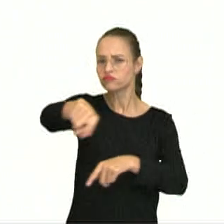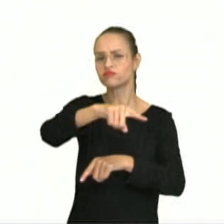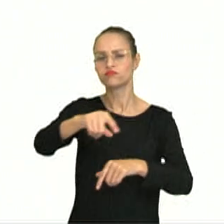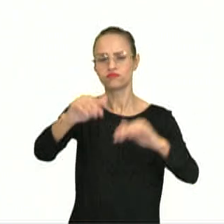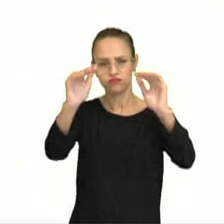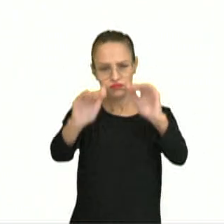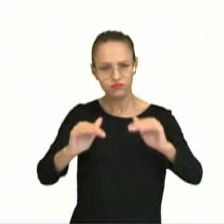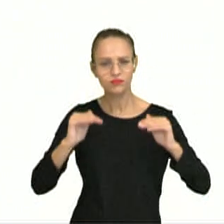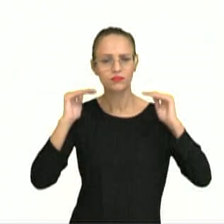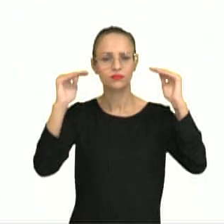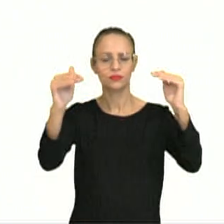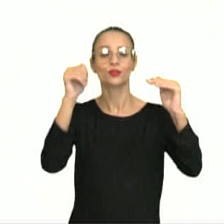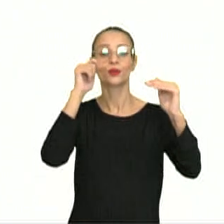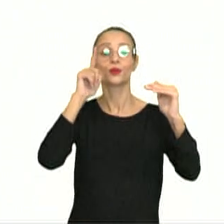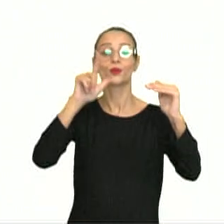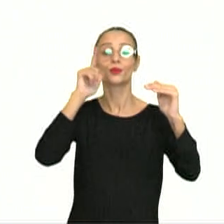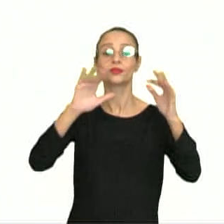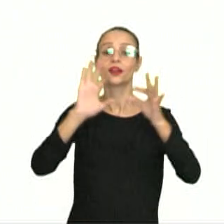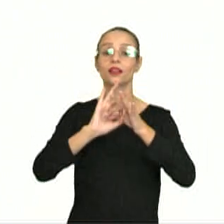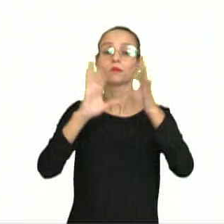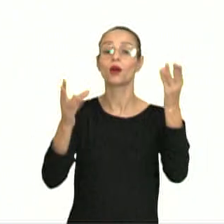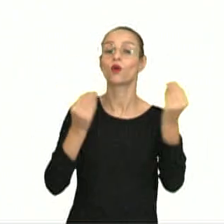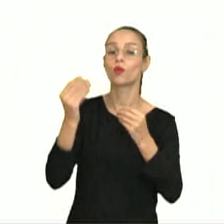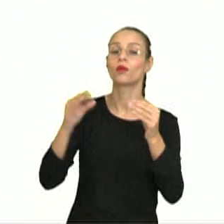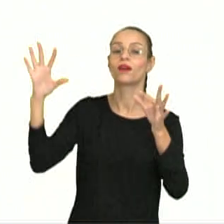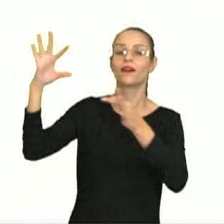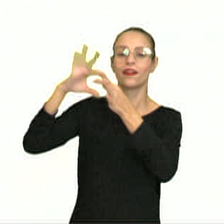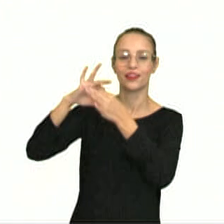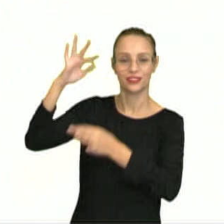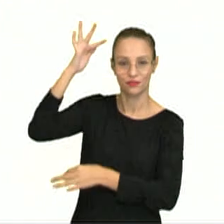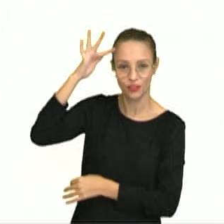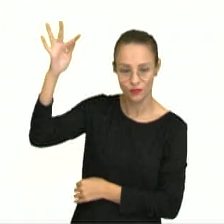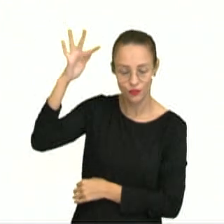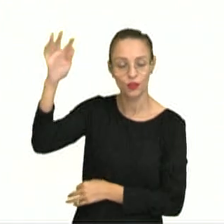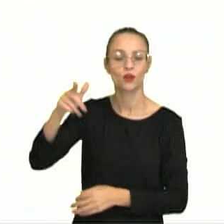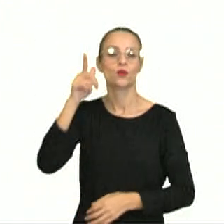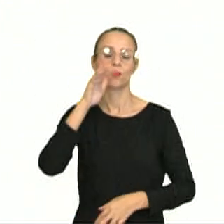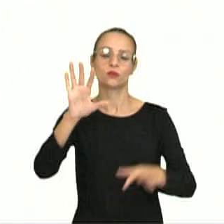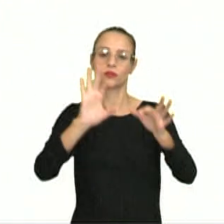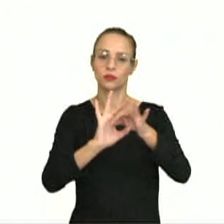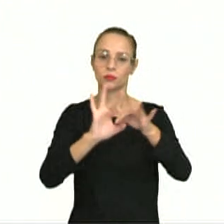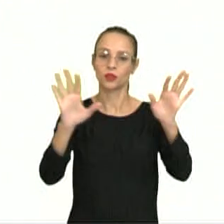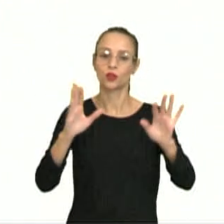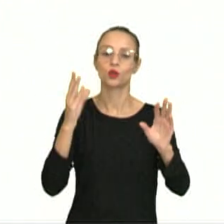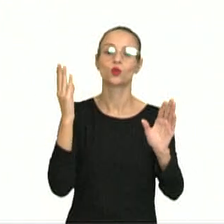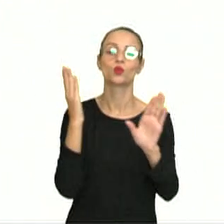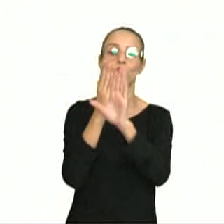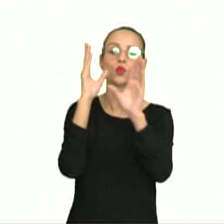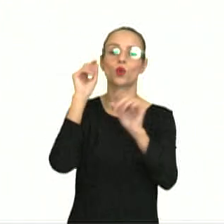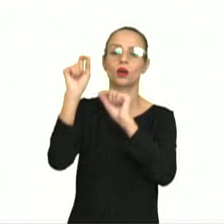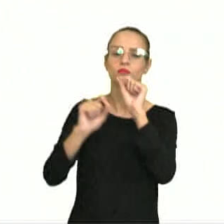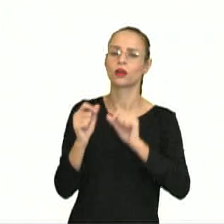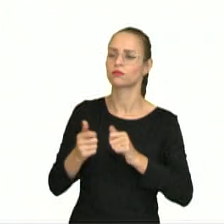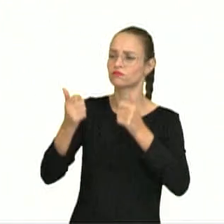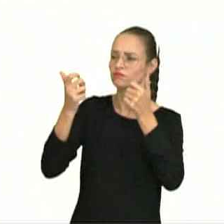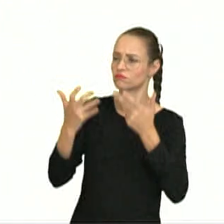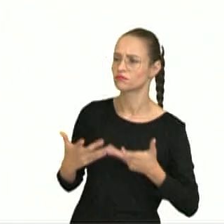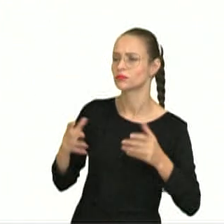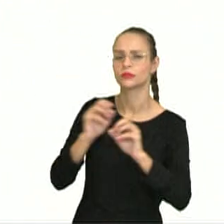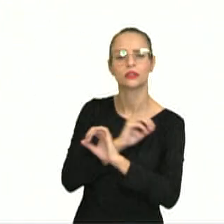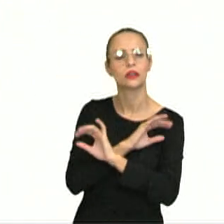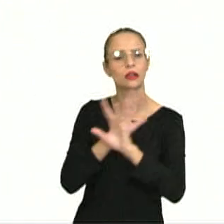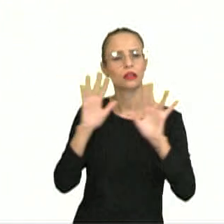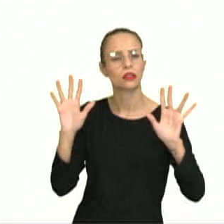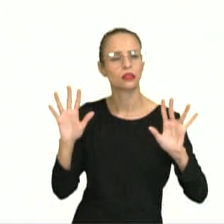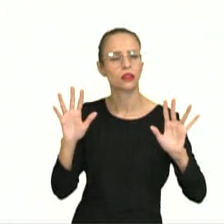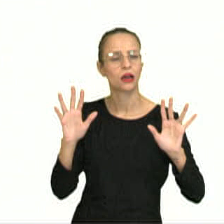a liberdade através da filosofia, ele chega até a liberdade através do esclarecimento. Então,